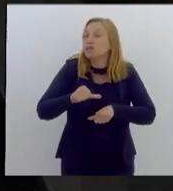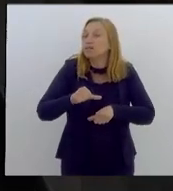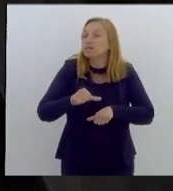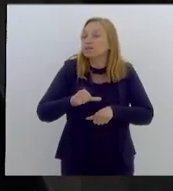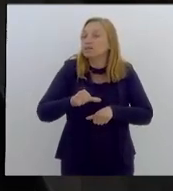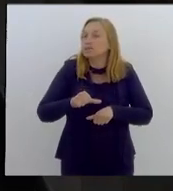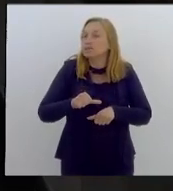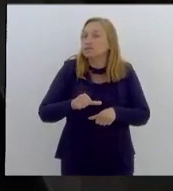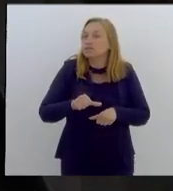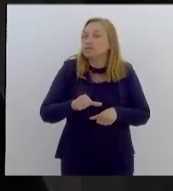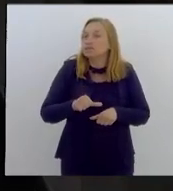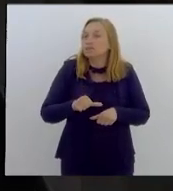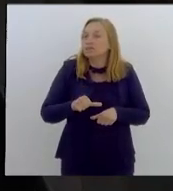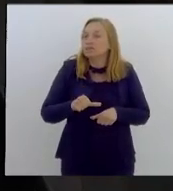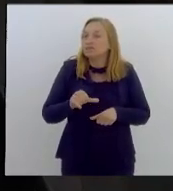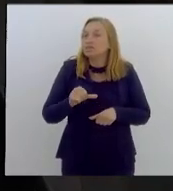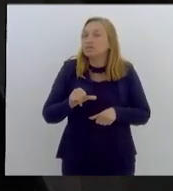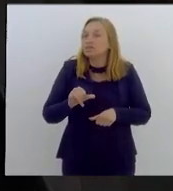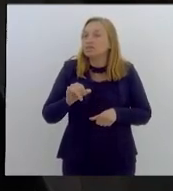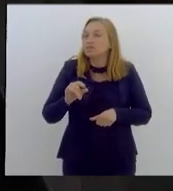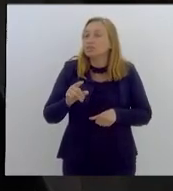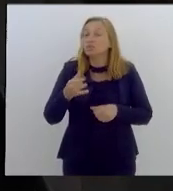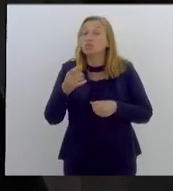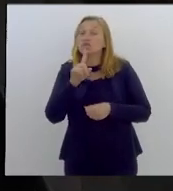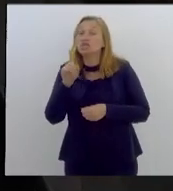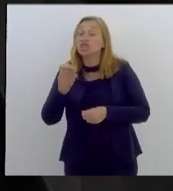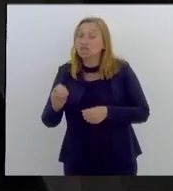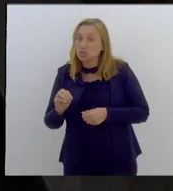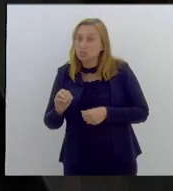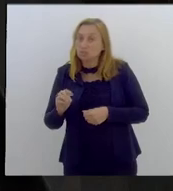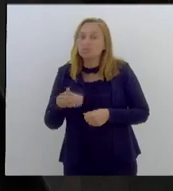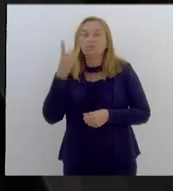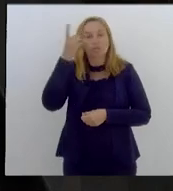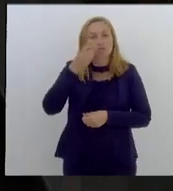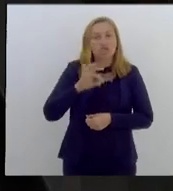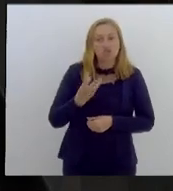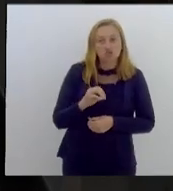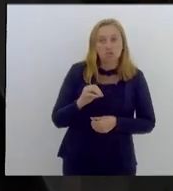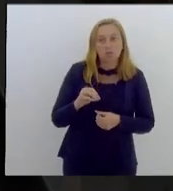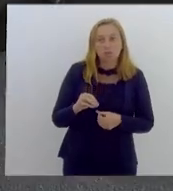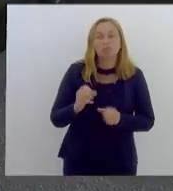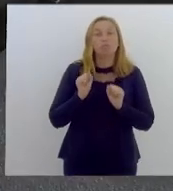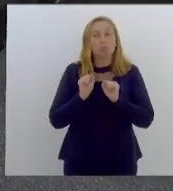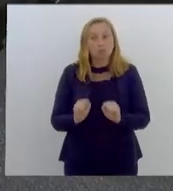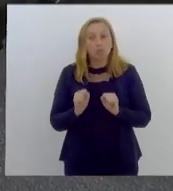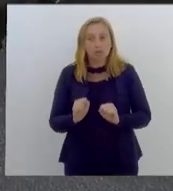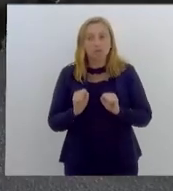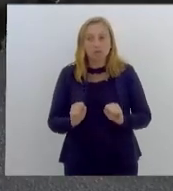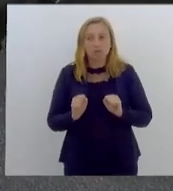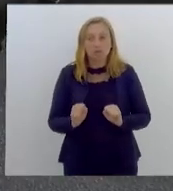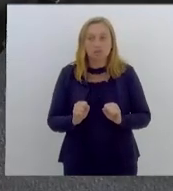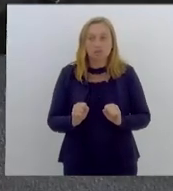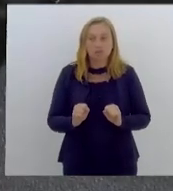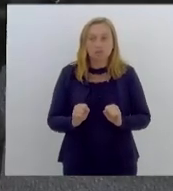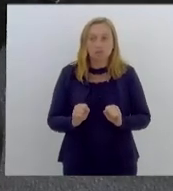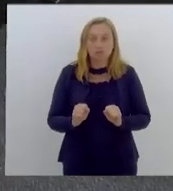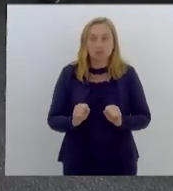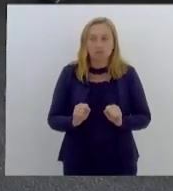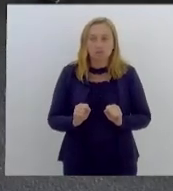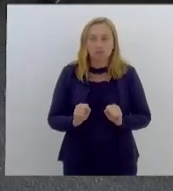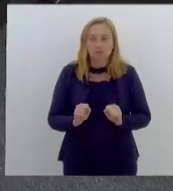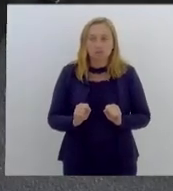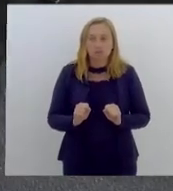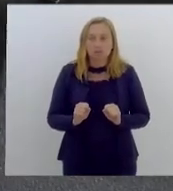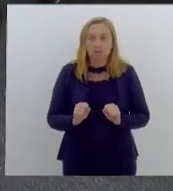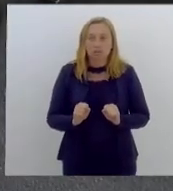a incidência da alíquota no diesel, deputado Chico Machado, para que ela possa ser ad rem e